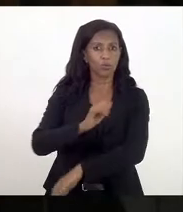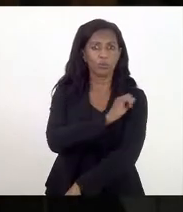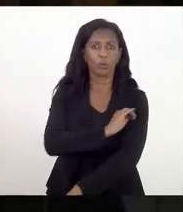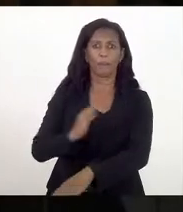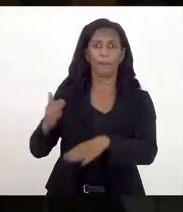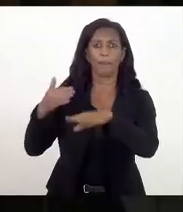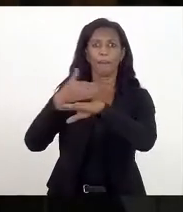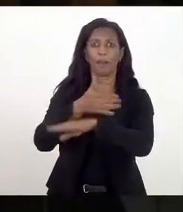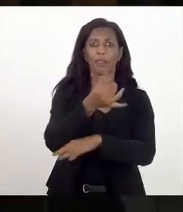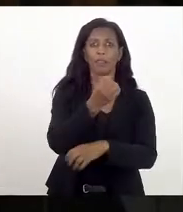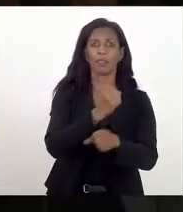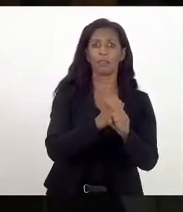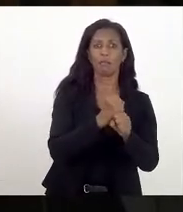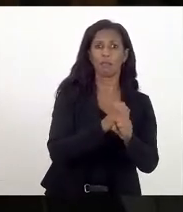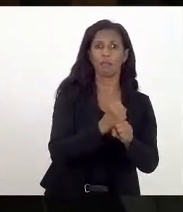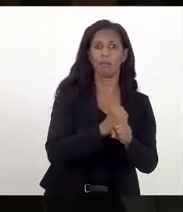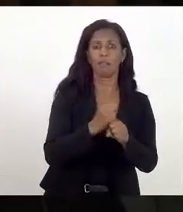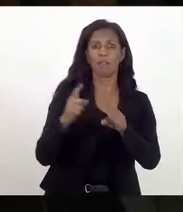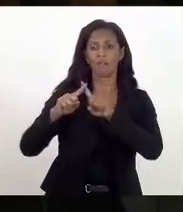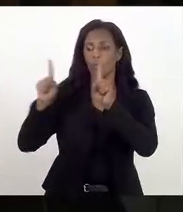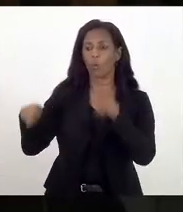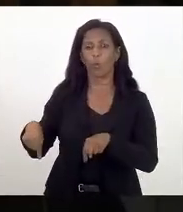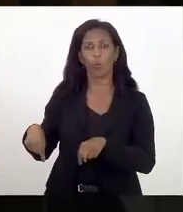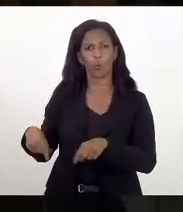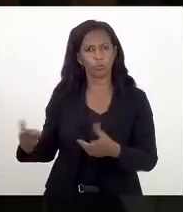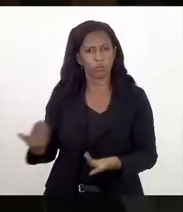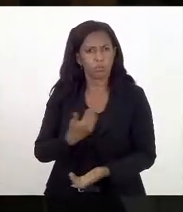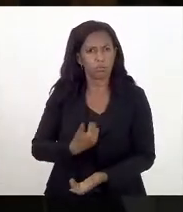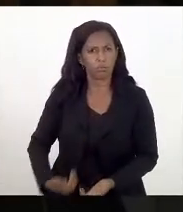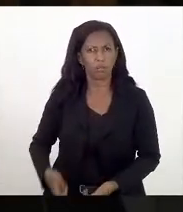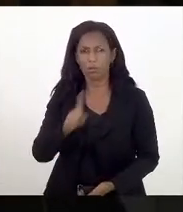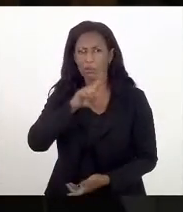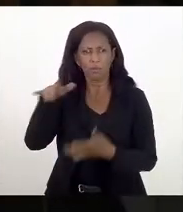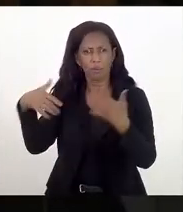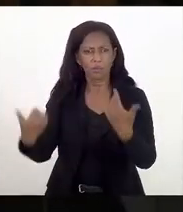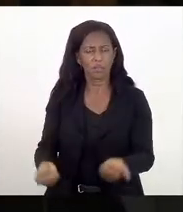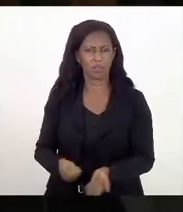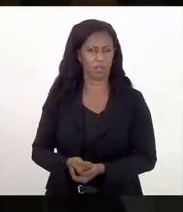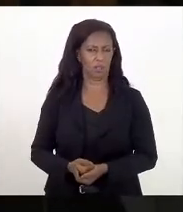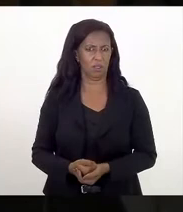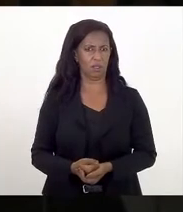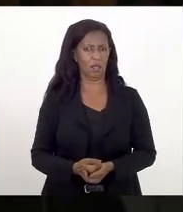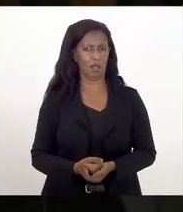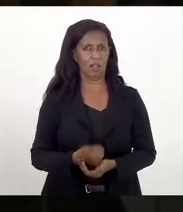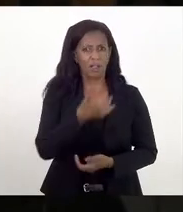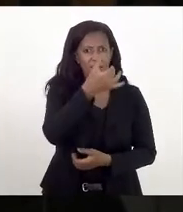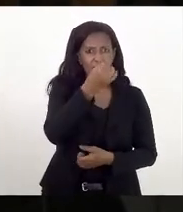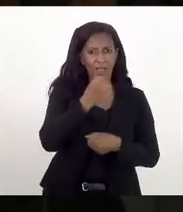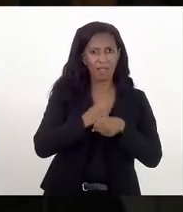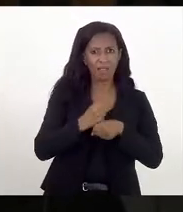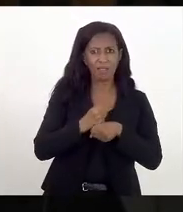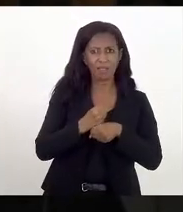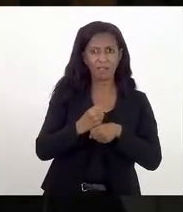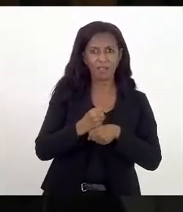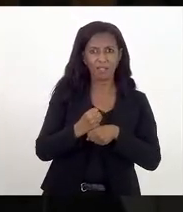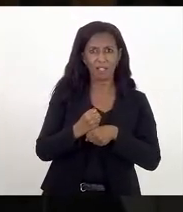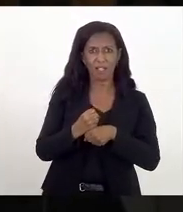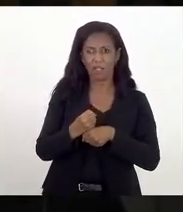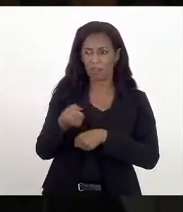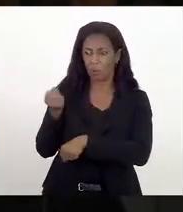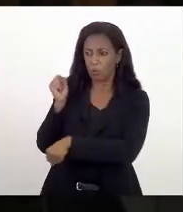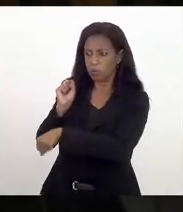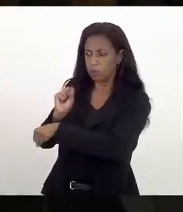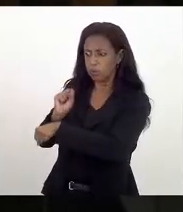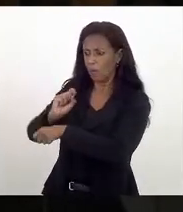passe 10 anos sem fazer concurso público. Nós não vamos admitir que o Estado do Rio de Janeiro passe 10 anos congelando ou